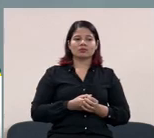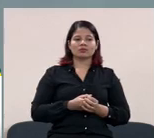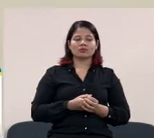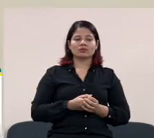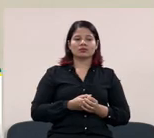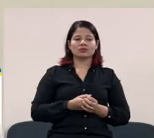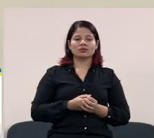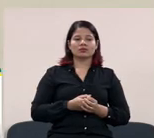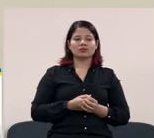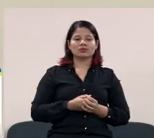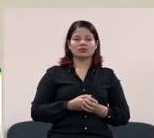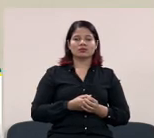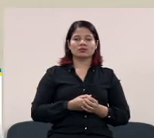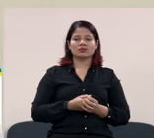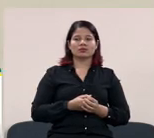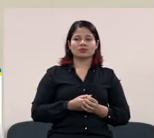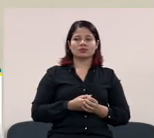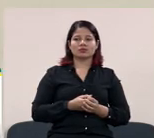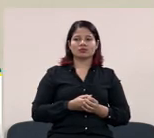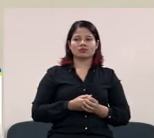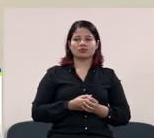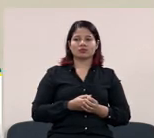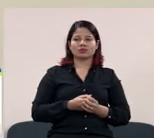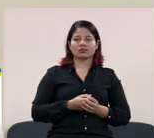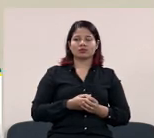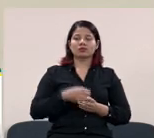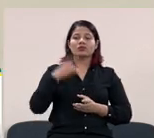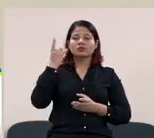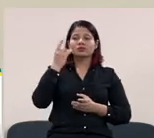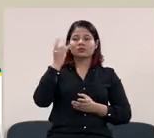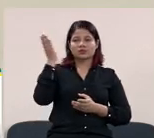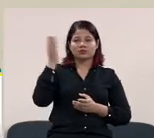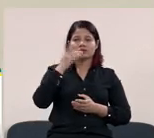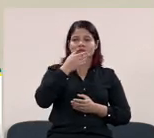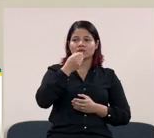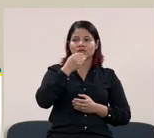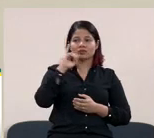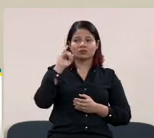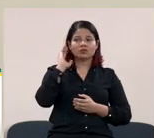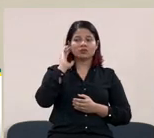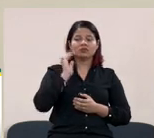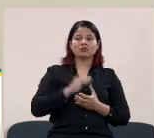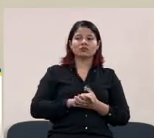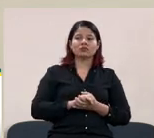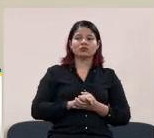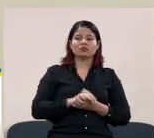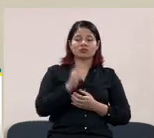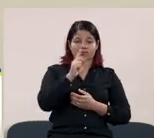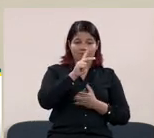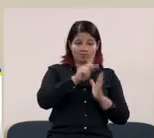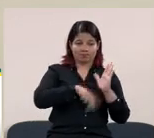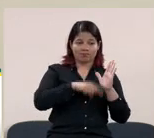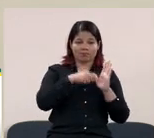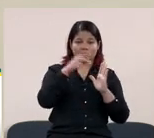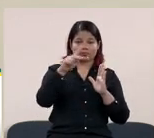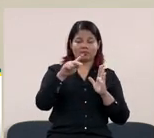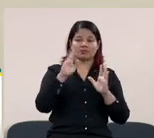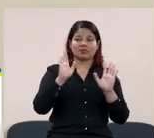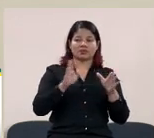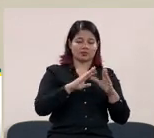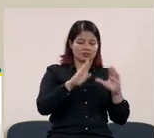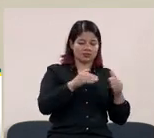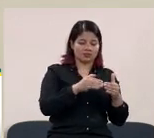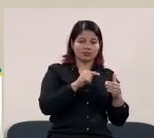Continua em discussão com a palavra o deputado Jaci Amanajás. Obrigado, presidente. Esse projeto, deputada, passou na Comissão de